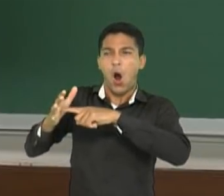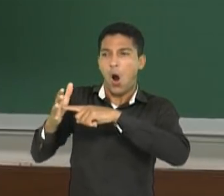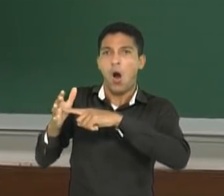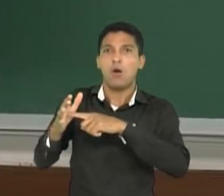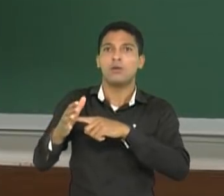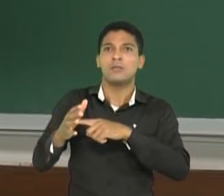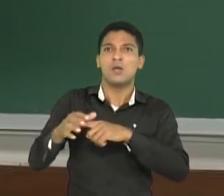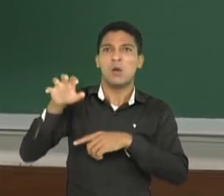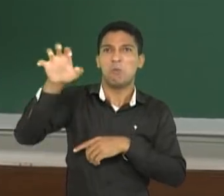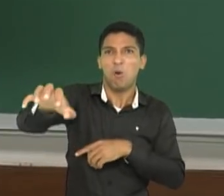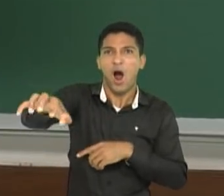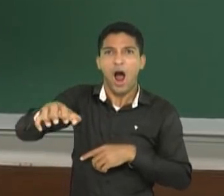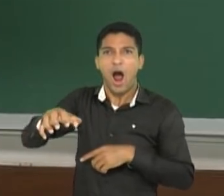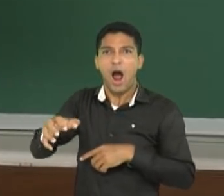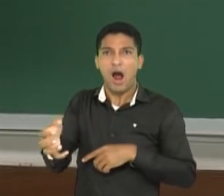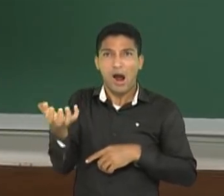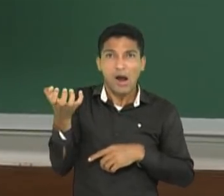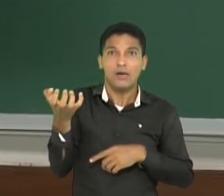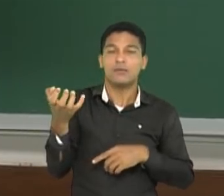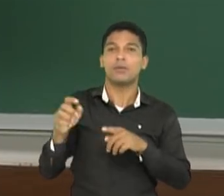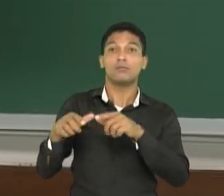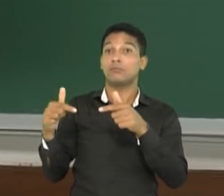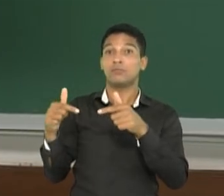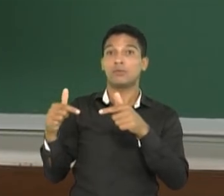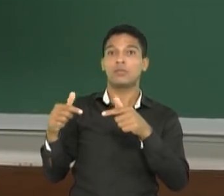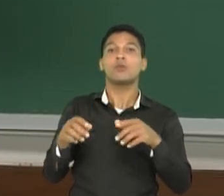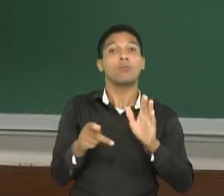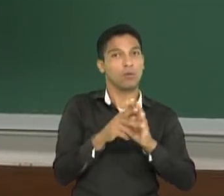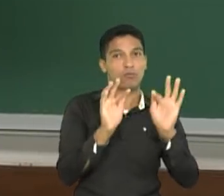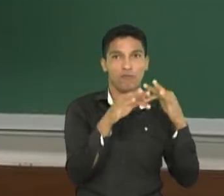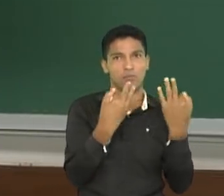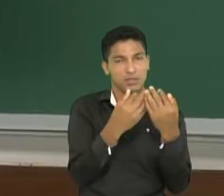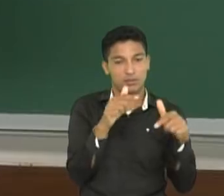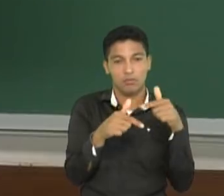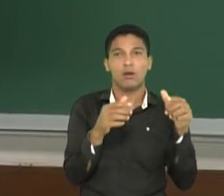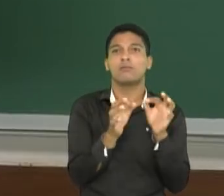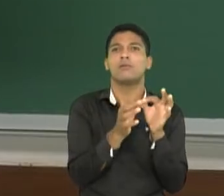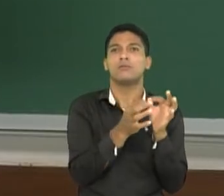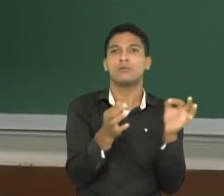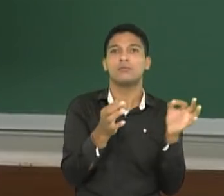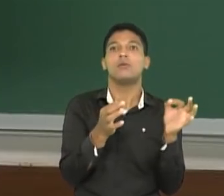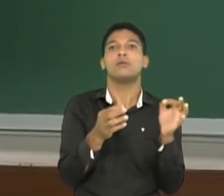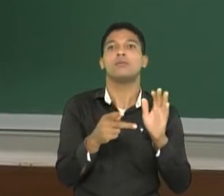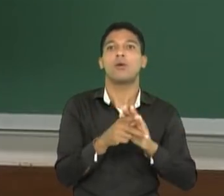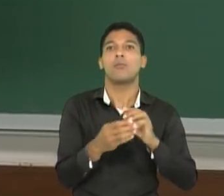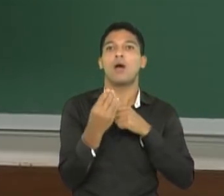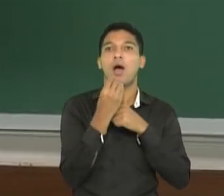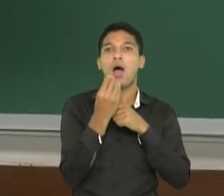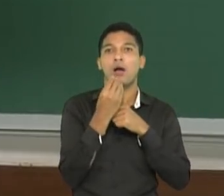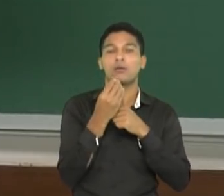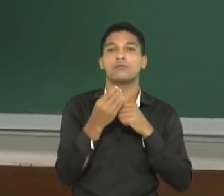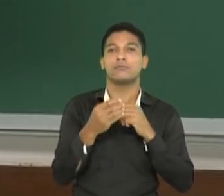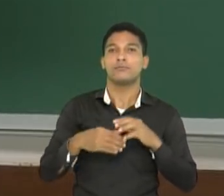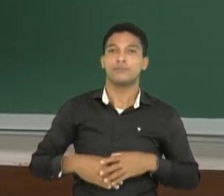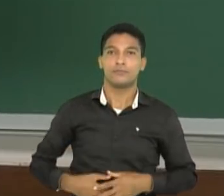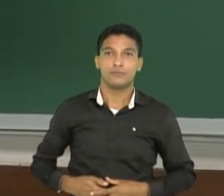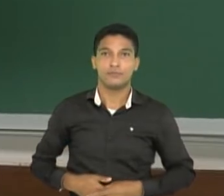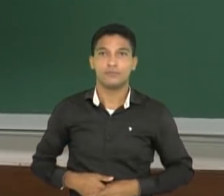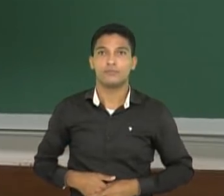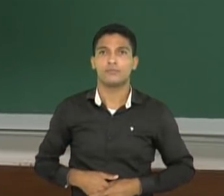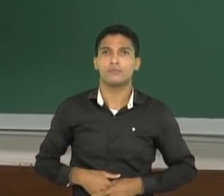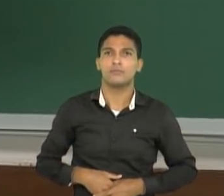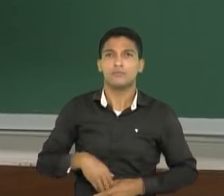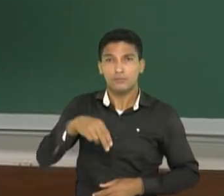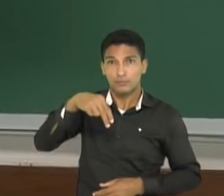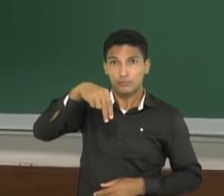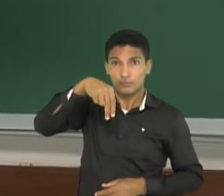Então, resposta D é a que vocês tinham que ter marcado, que não tem a ver ali com a produção de alimentos da região norte. E na região